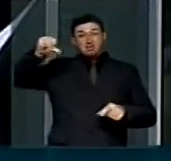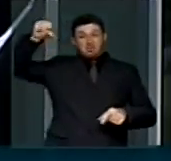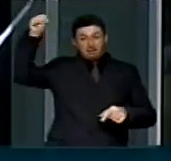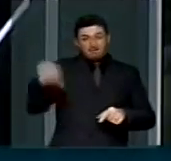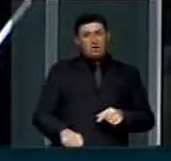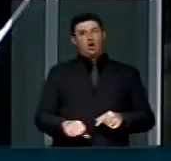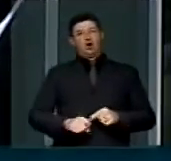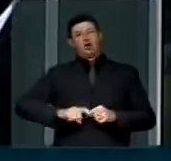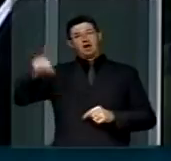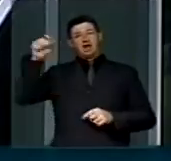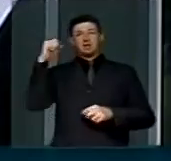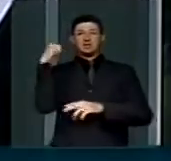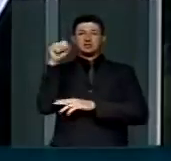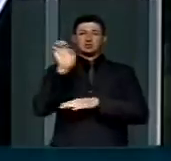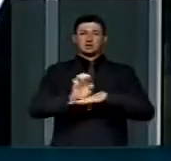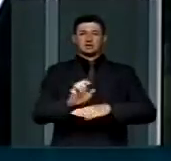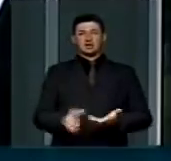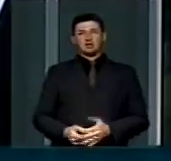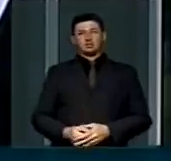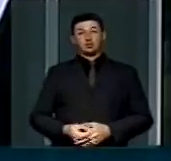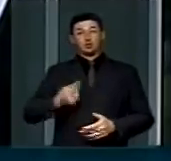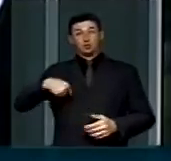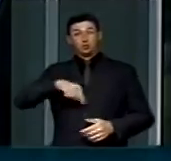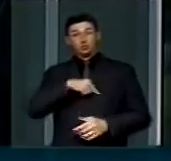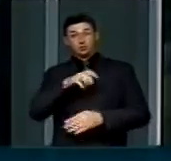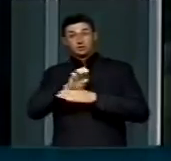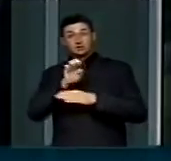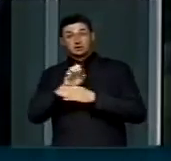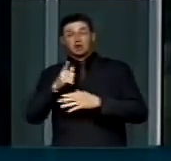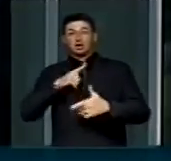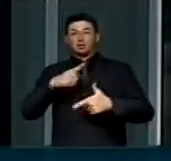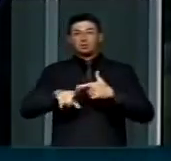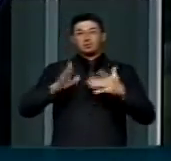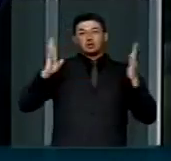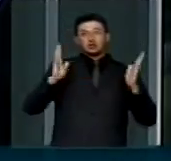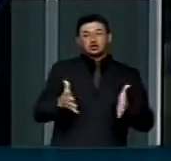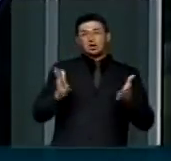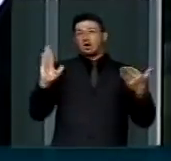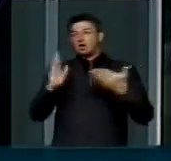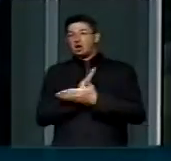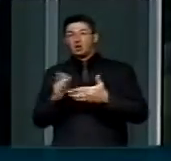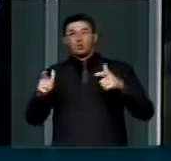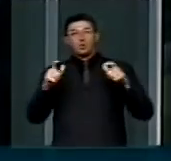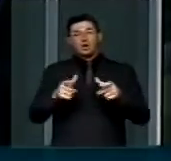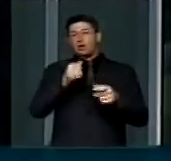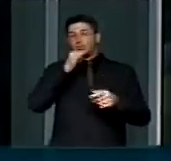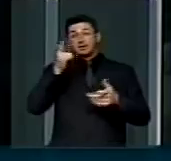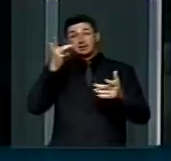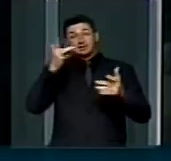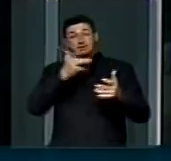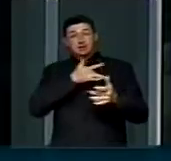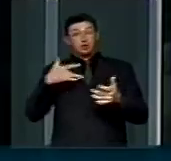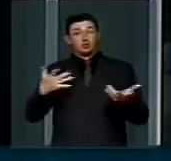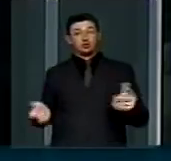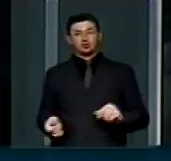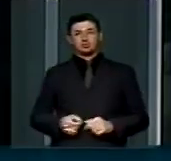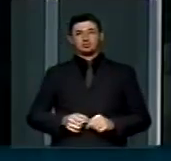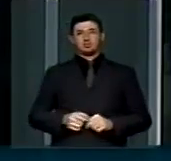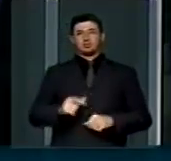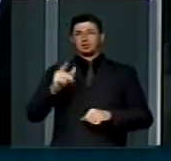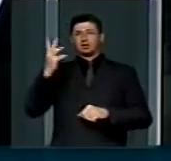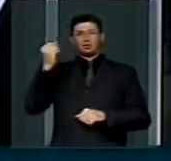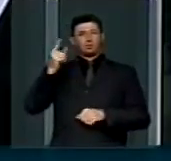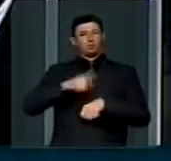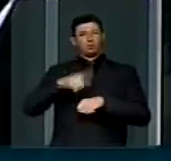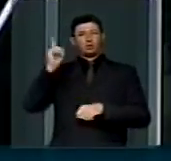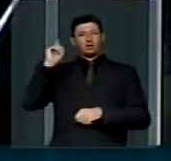estado de Sergipe. No nosso estado, já temos o caos instalado em alguns setores, como a saúde, por exemplo. Não faz muito tempo.